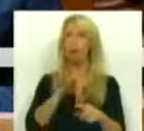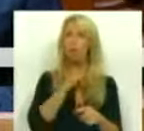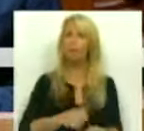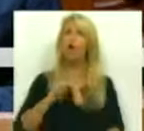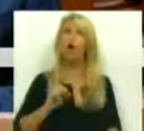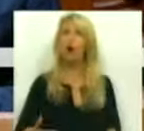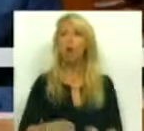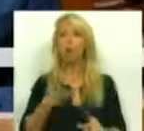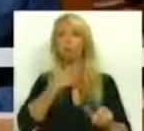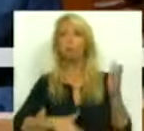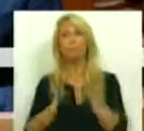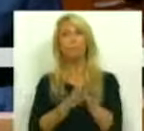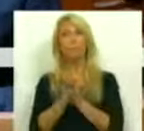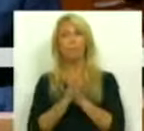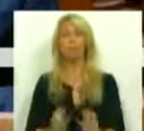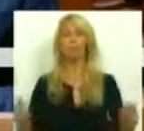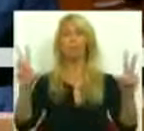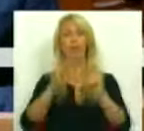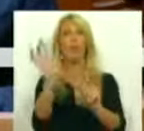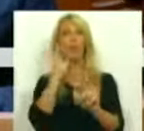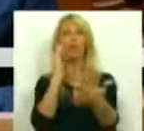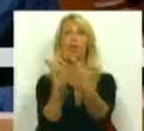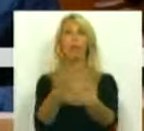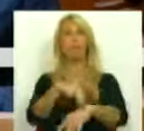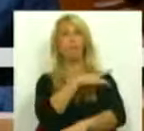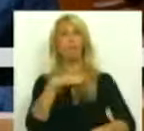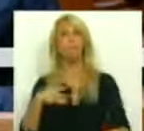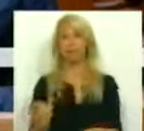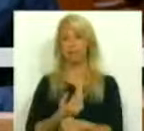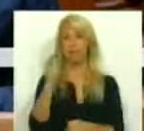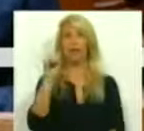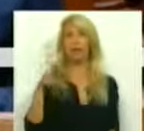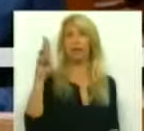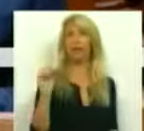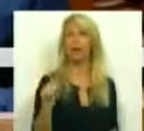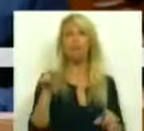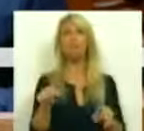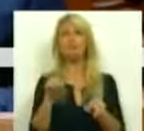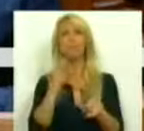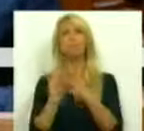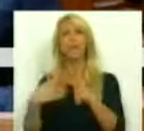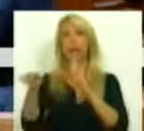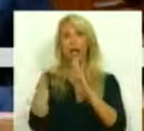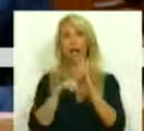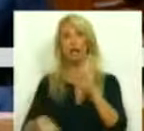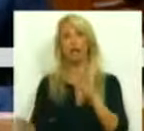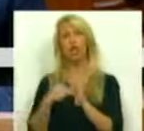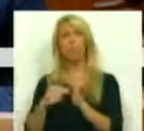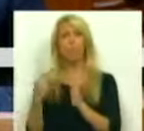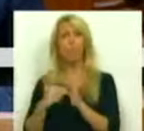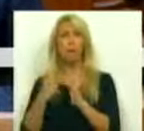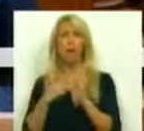melhor aproveitamento e valorização dos médicos ao serviço do SNS, assim se combatendo as listas de espera e